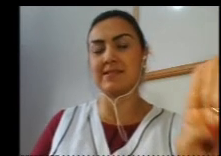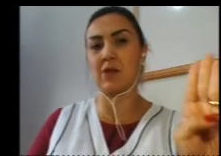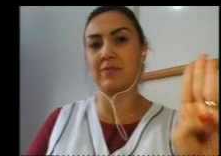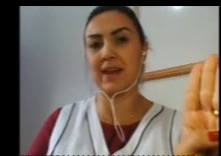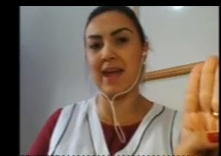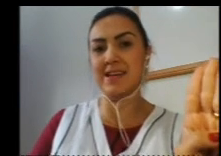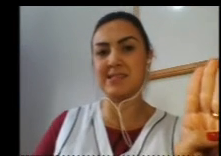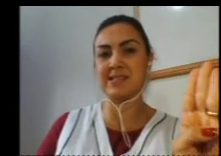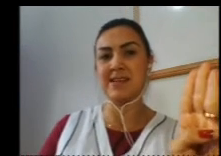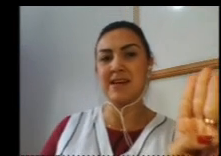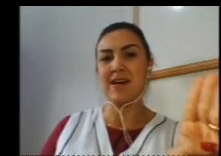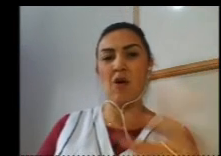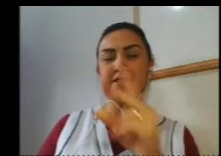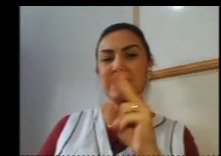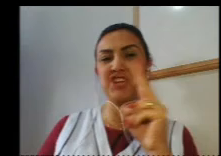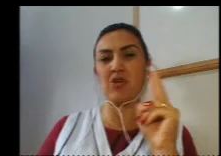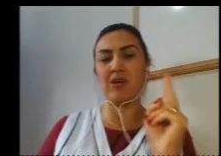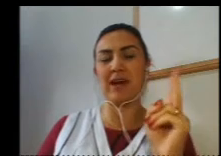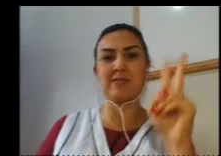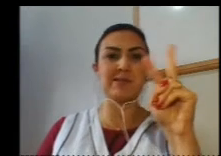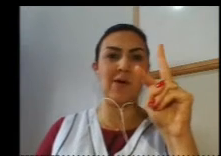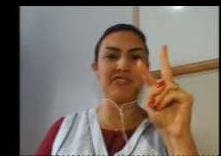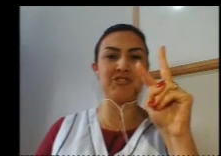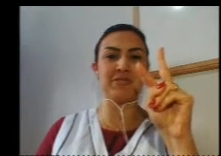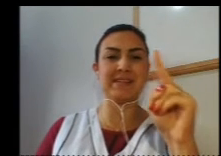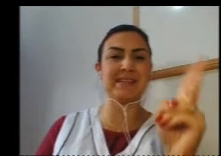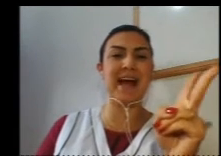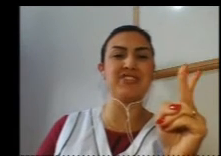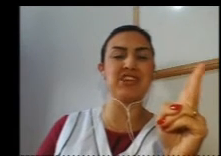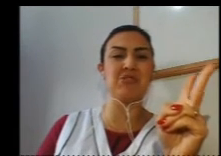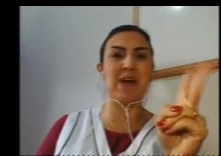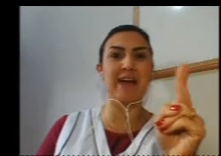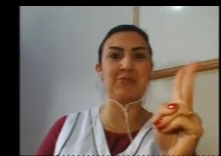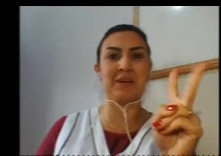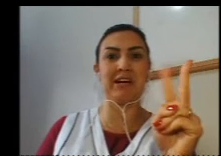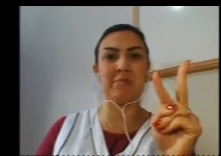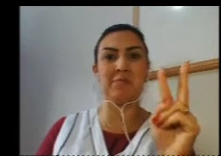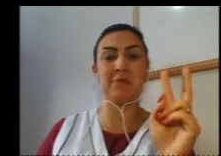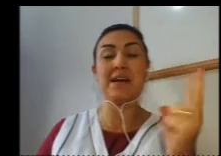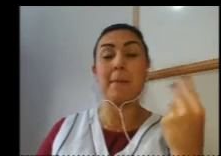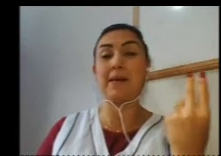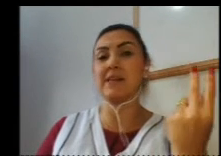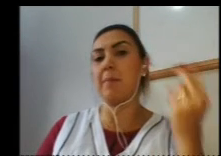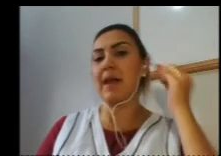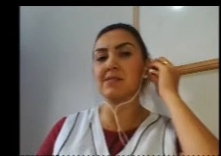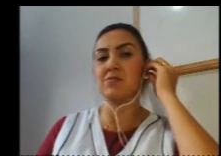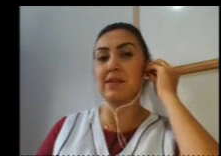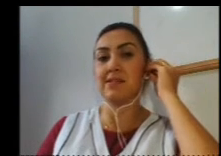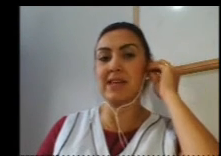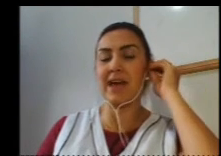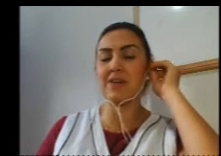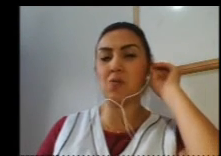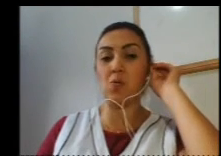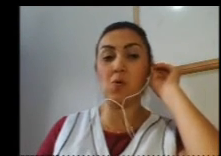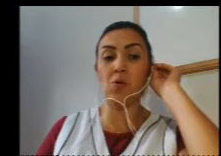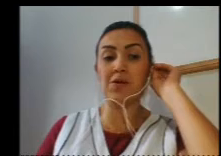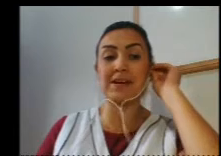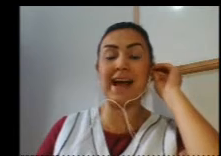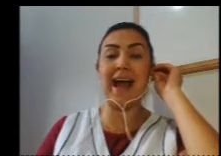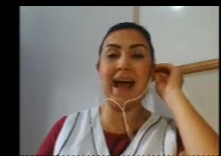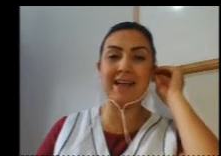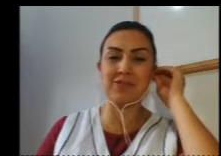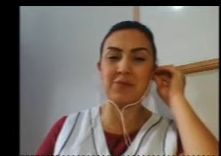que são três? Ou você tinha colocado só o Ratinho da Cidade e o Rato do Campo? Mas aparece um terceiro,